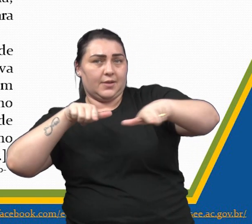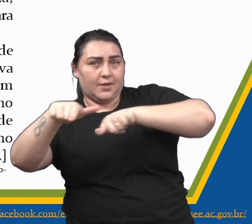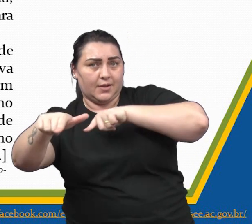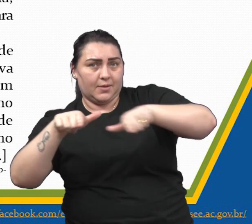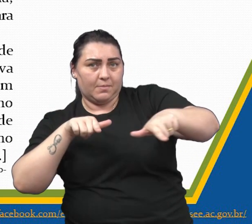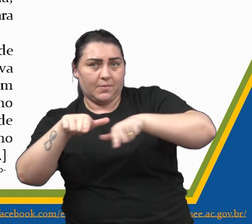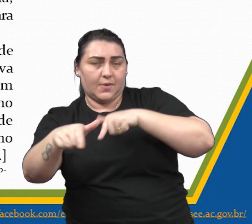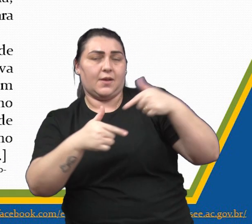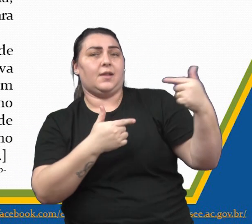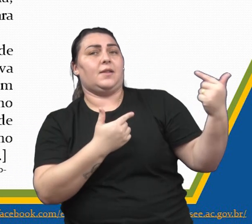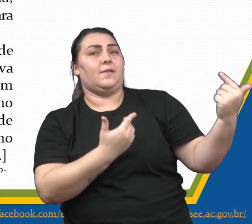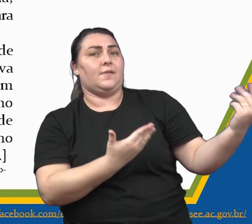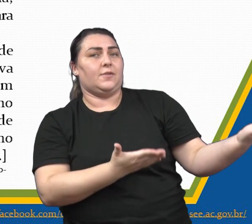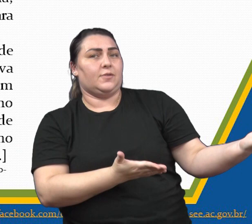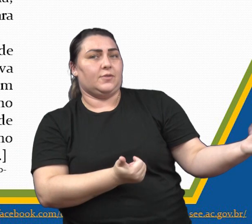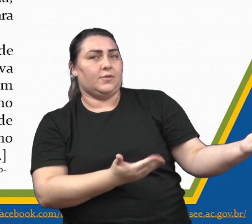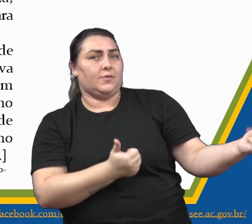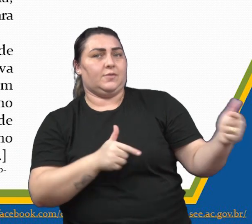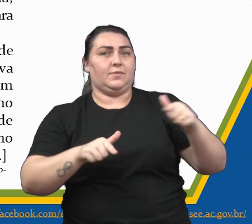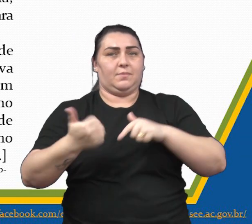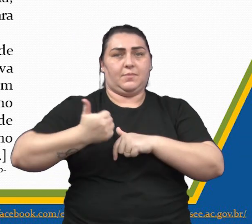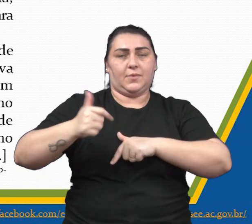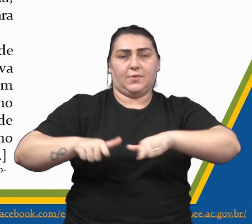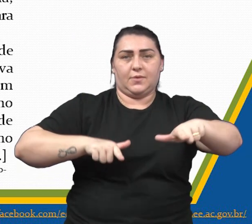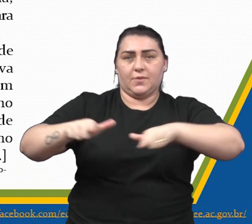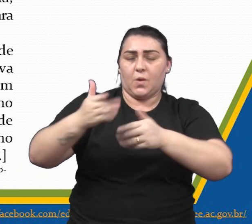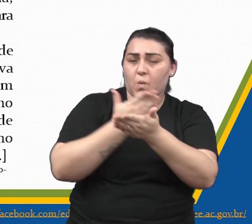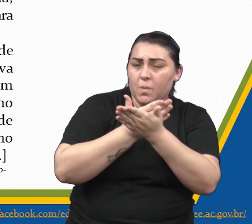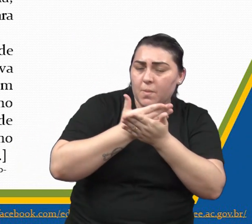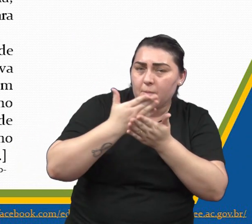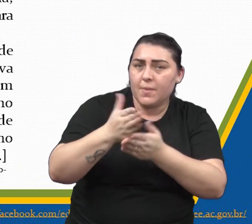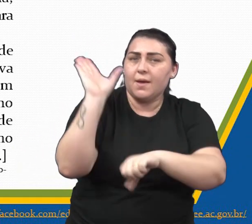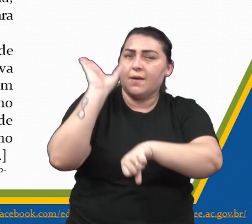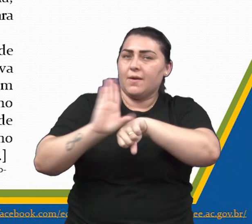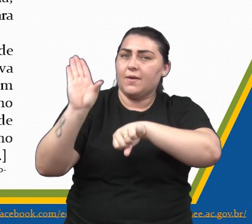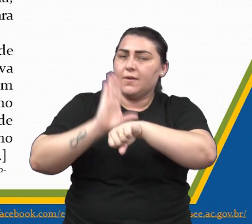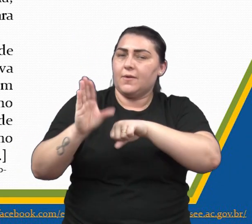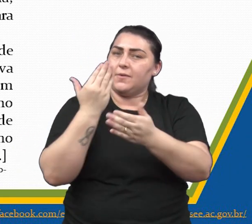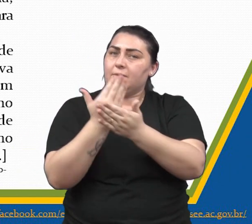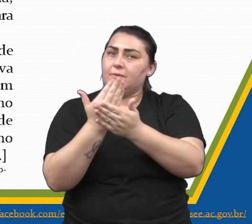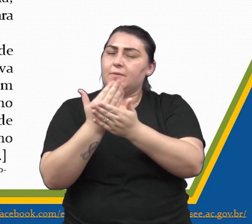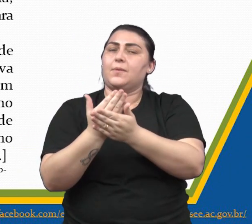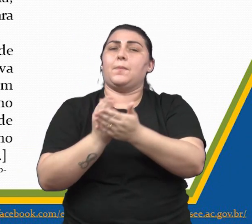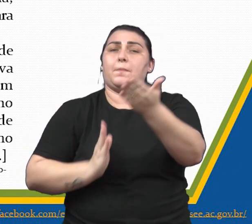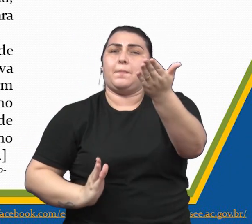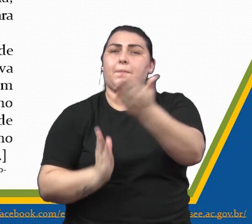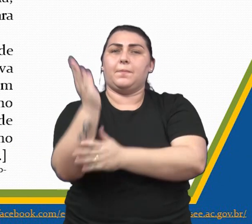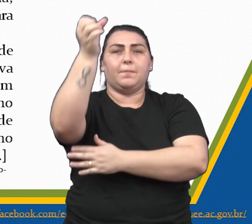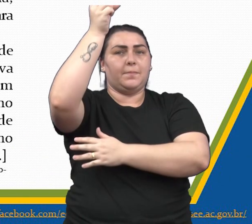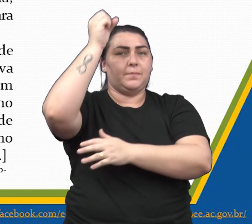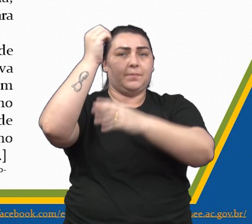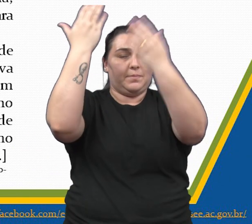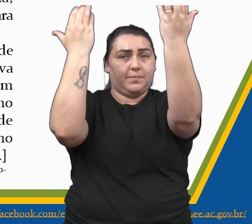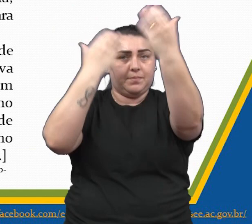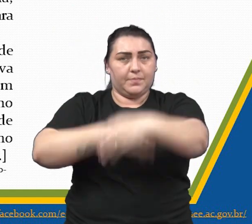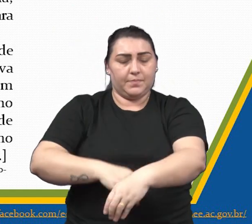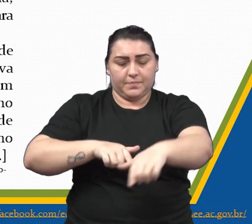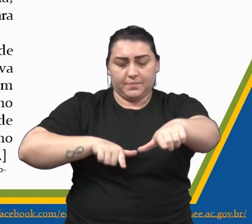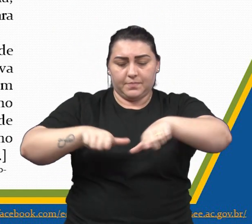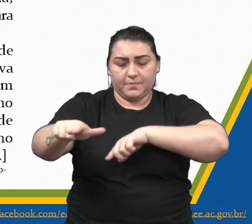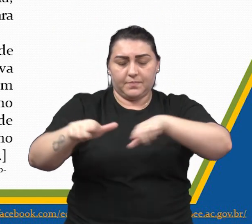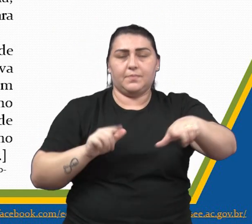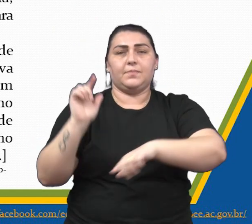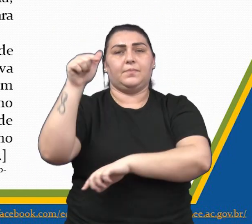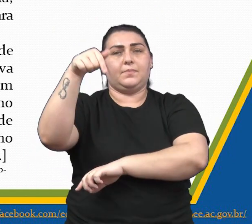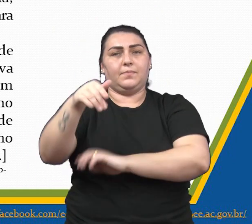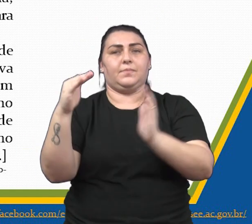jovem aprendiz, comecei a cursar matemática, passei em um concurso, trabalho das 7